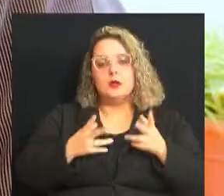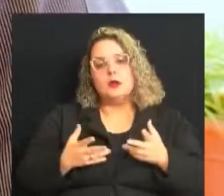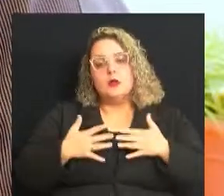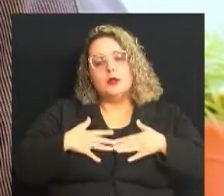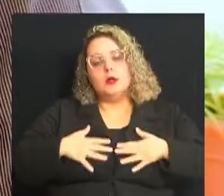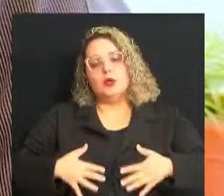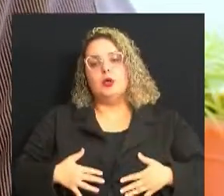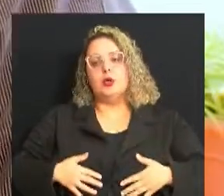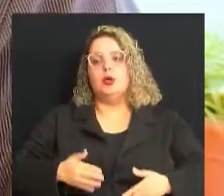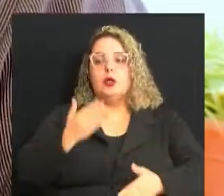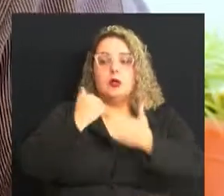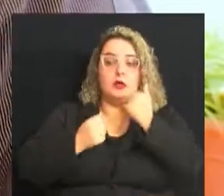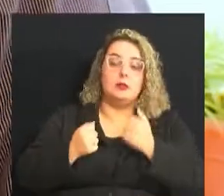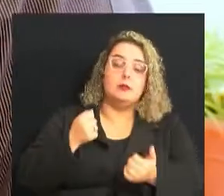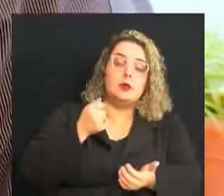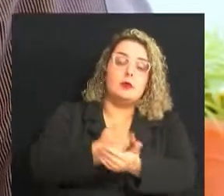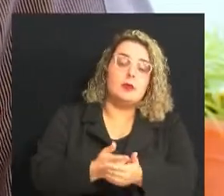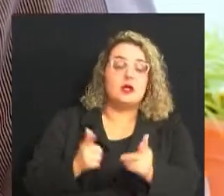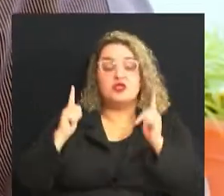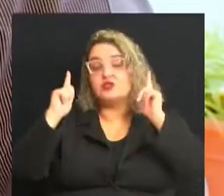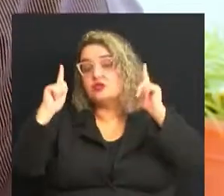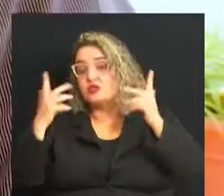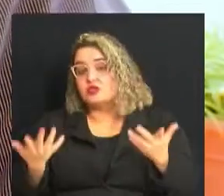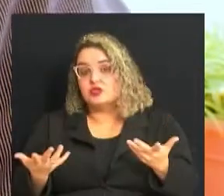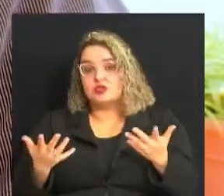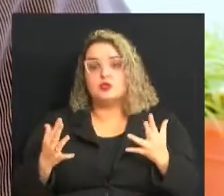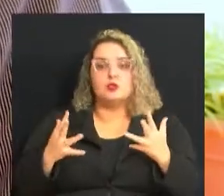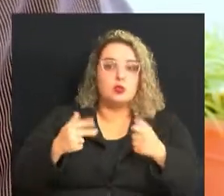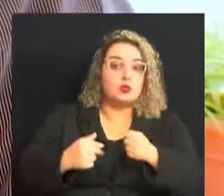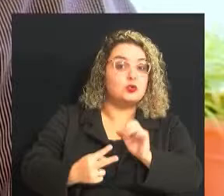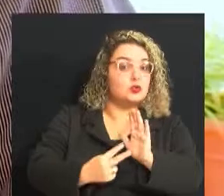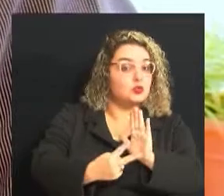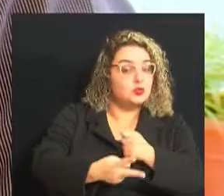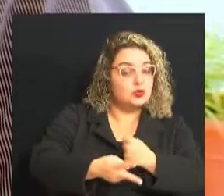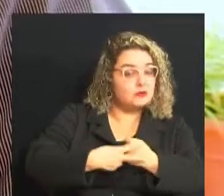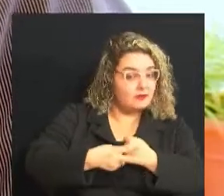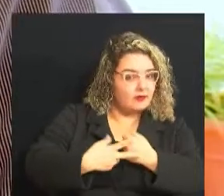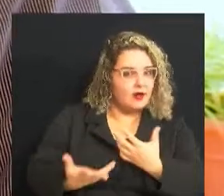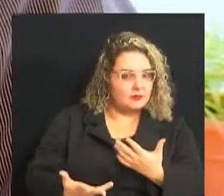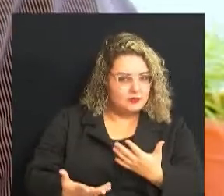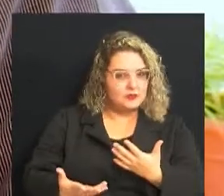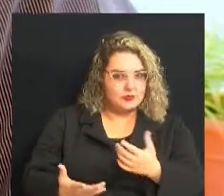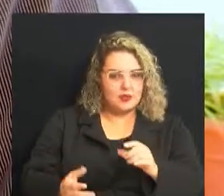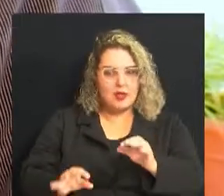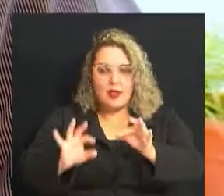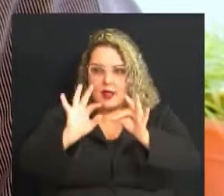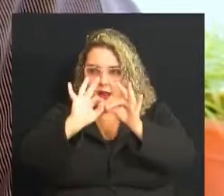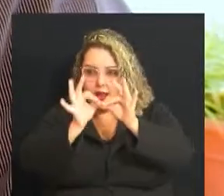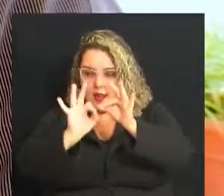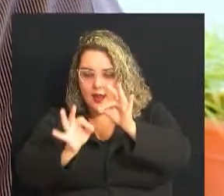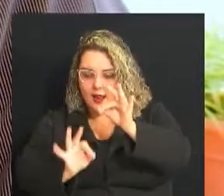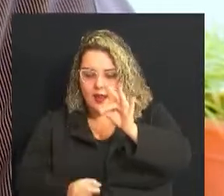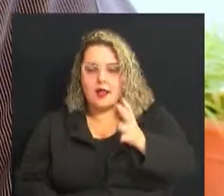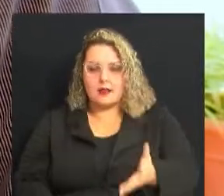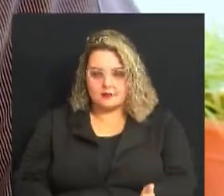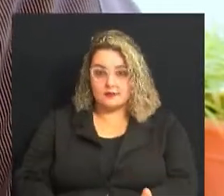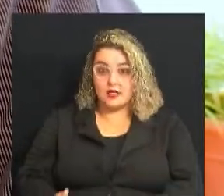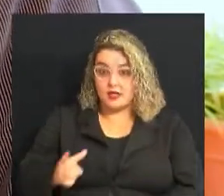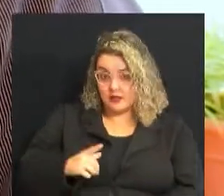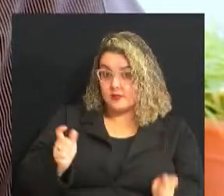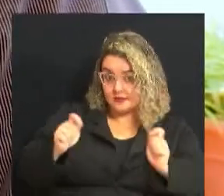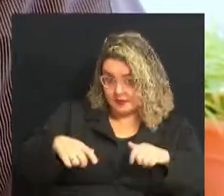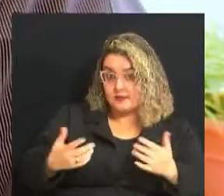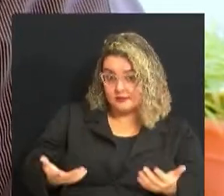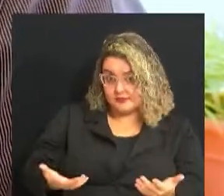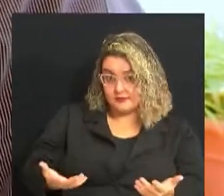comprar, divertir. Então a gente procura enfatizar que esse segmento nosso ele tem essa capacidade de